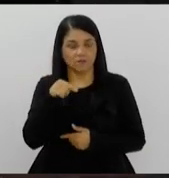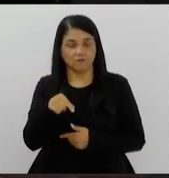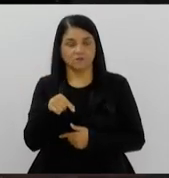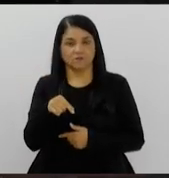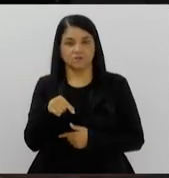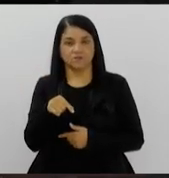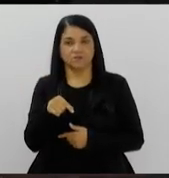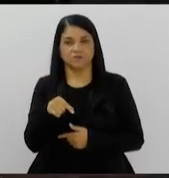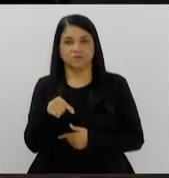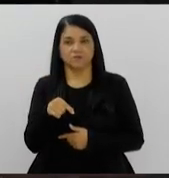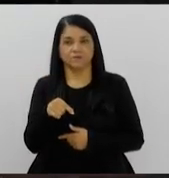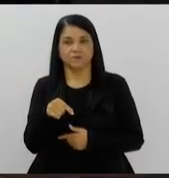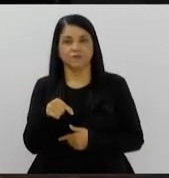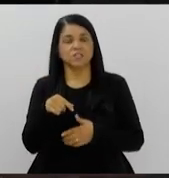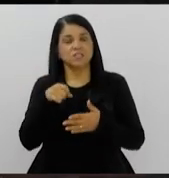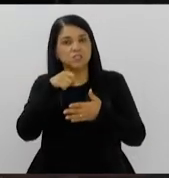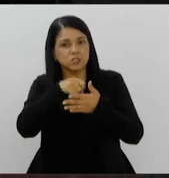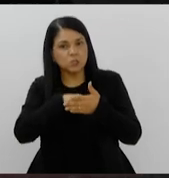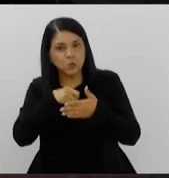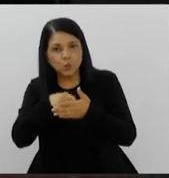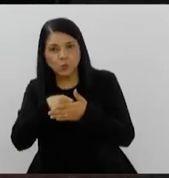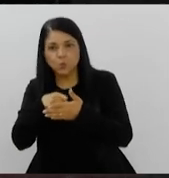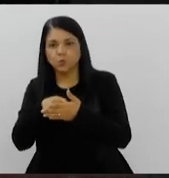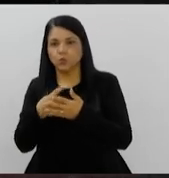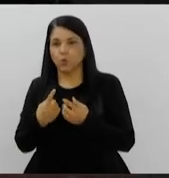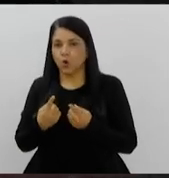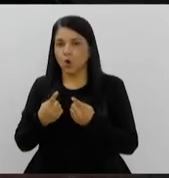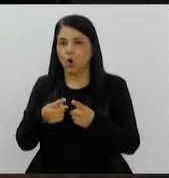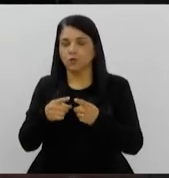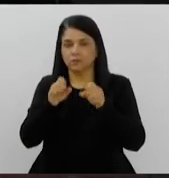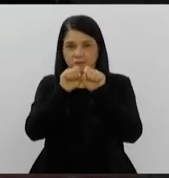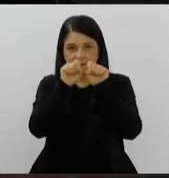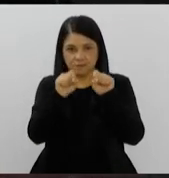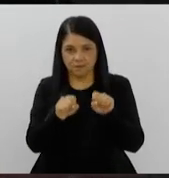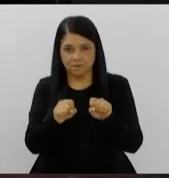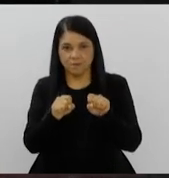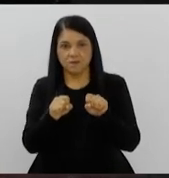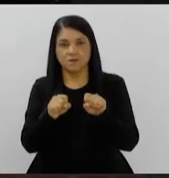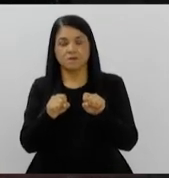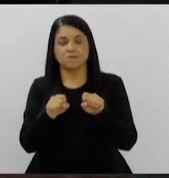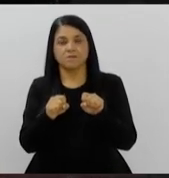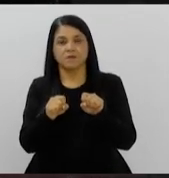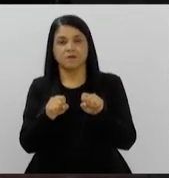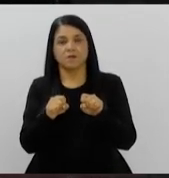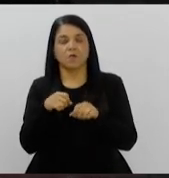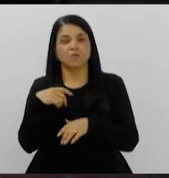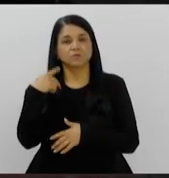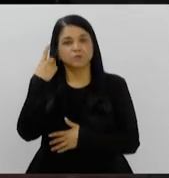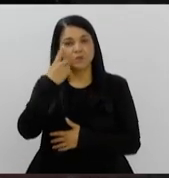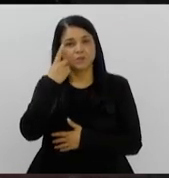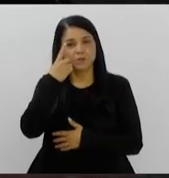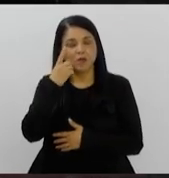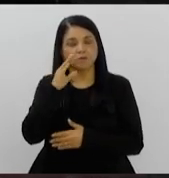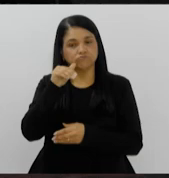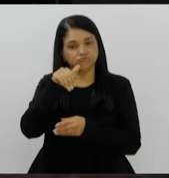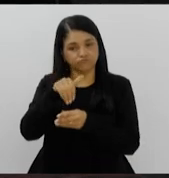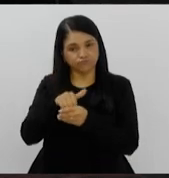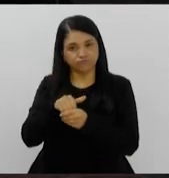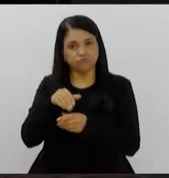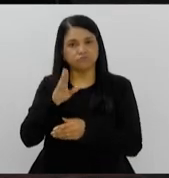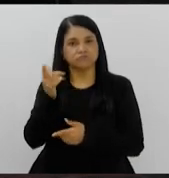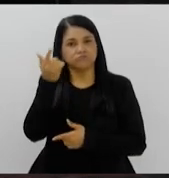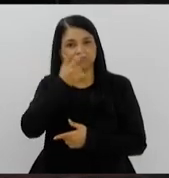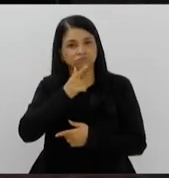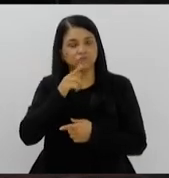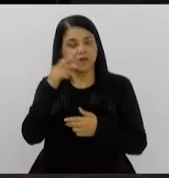colocam como lutadores contra os esquemas, que se colocam como deputados que se elegeram para investigar os